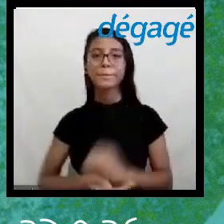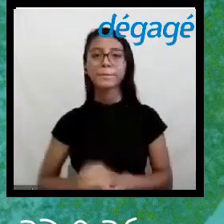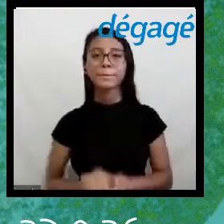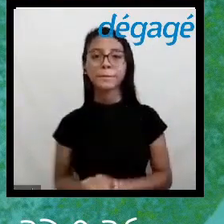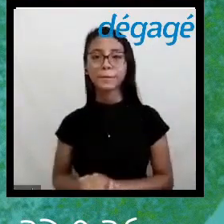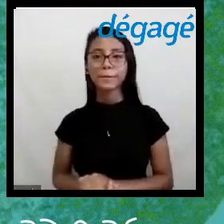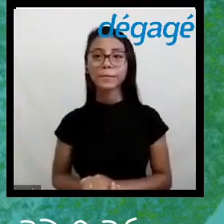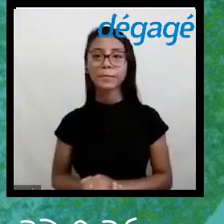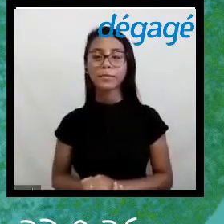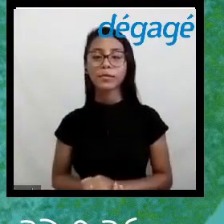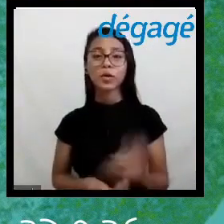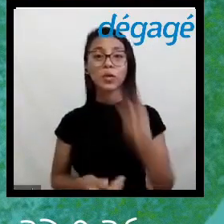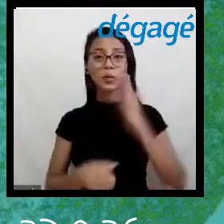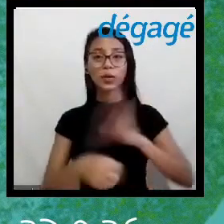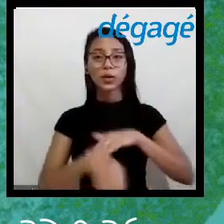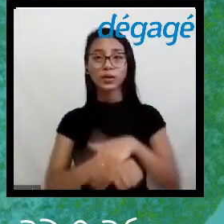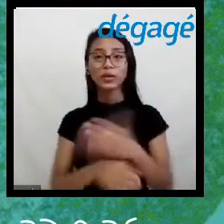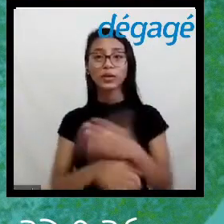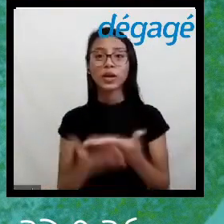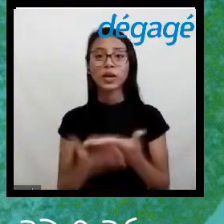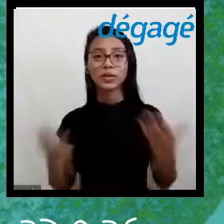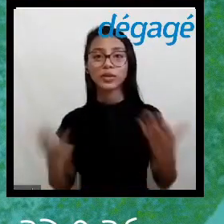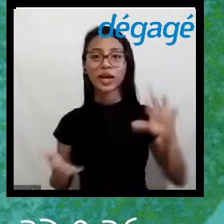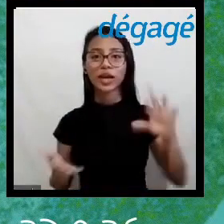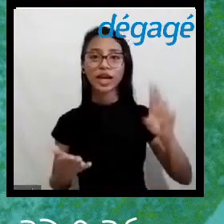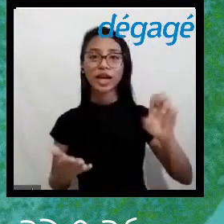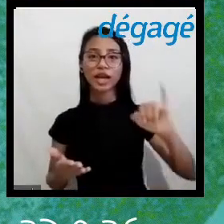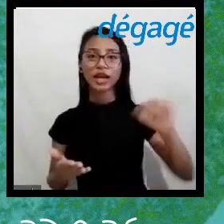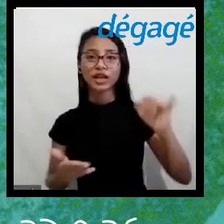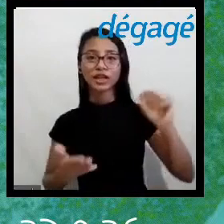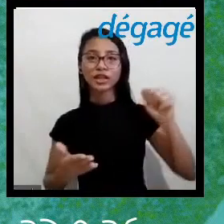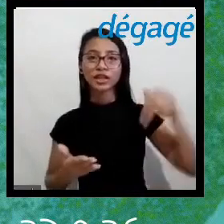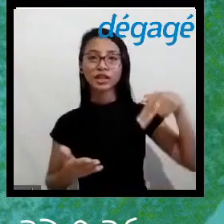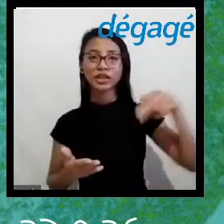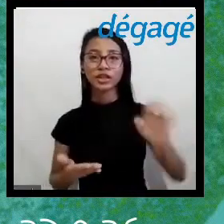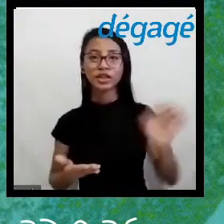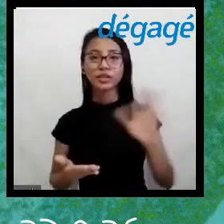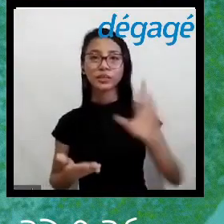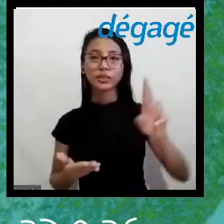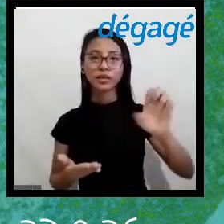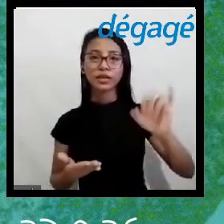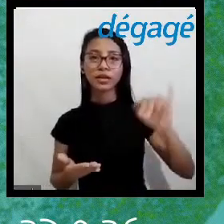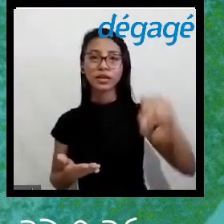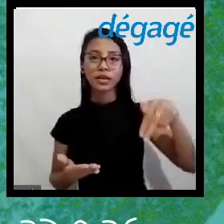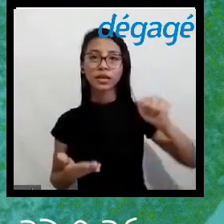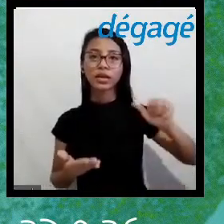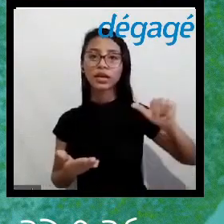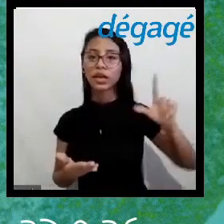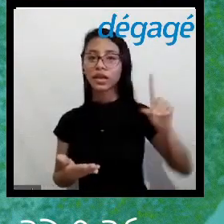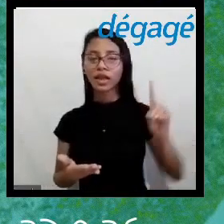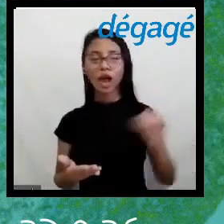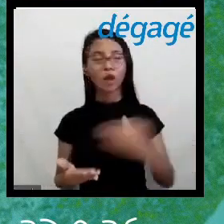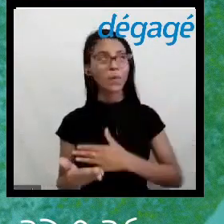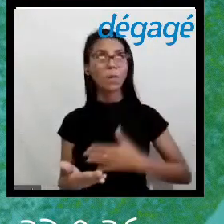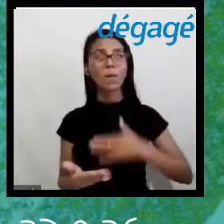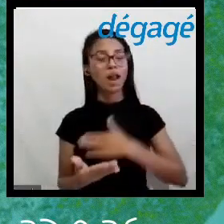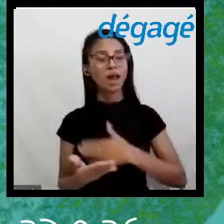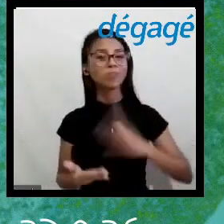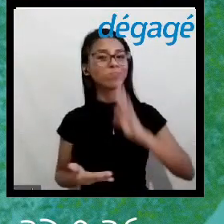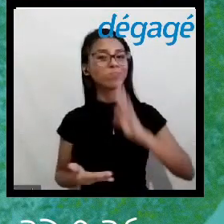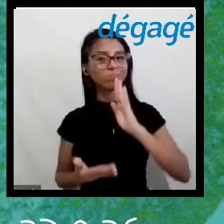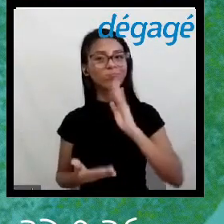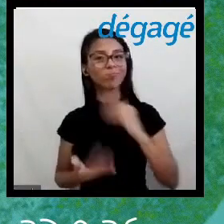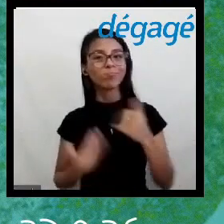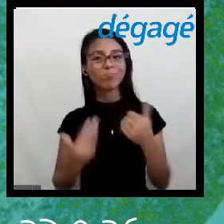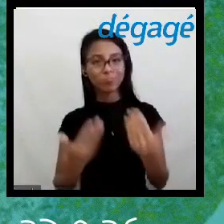Tudo bem? Boa noite a todos. Rejane e Reinaldo, é um grande prazer. Né? Queria agradecer pelo convite, né, para falar